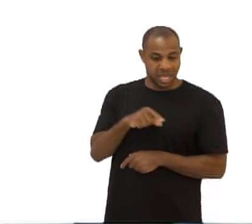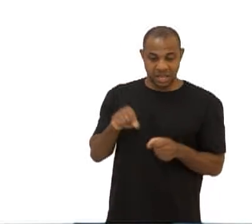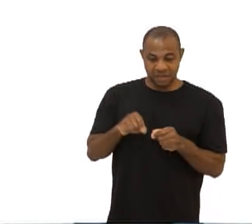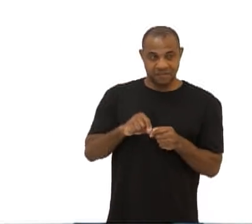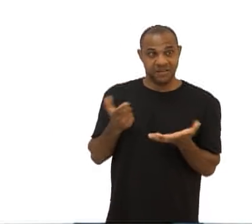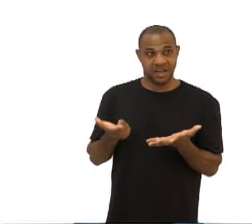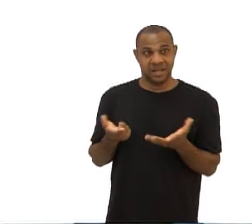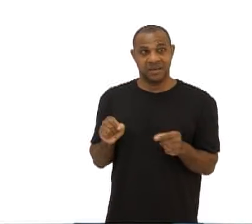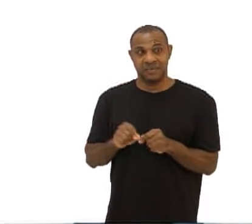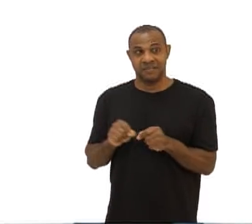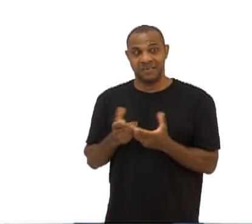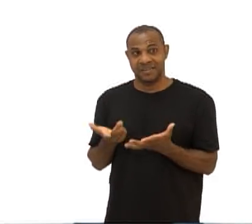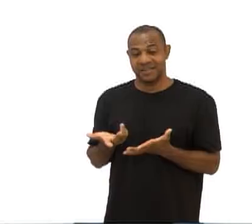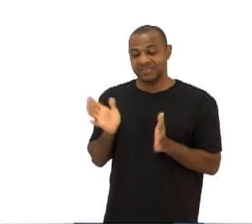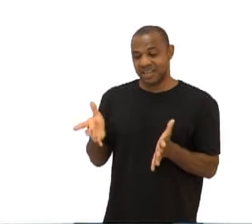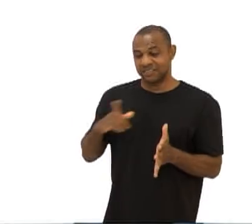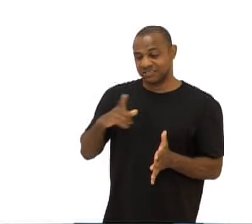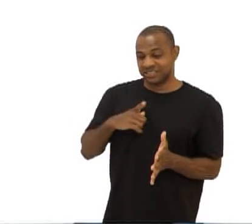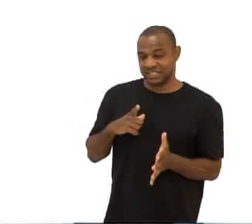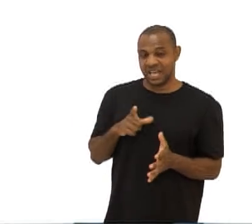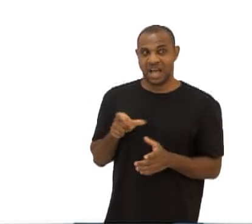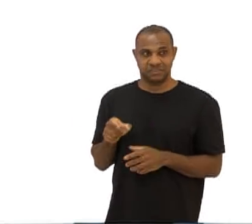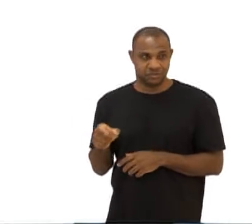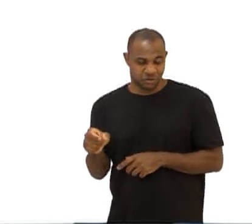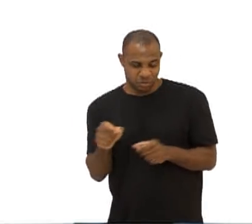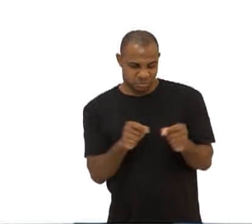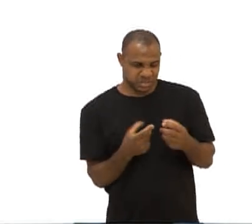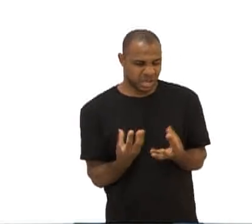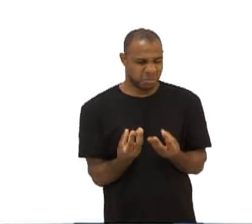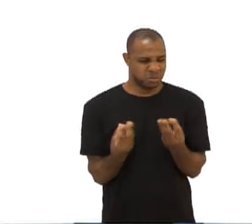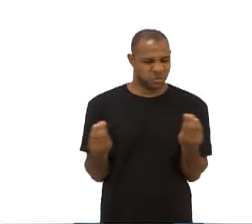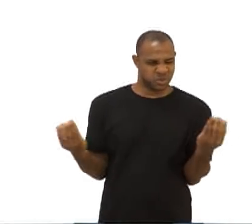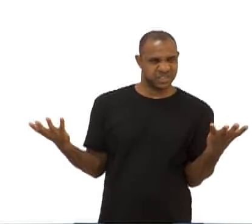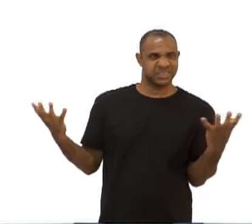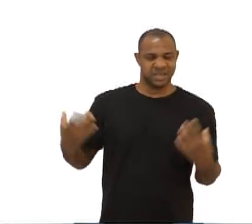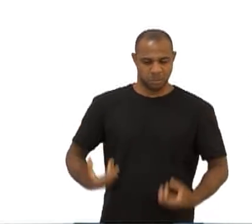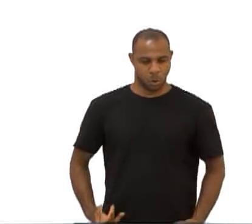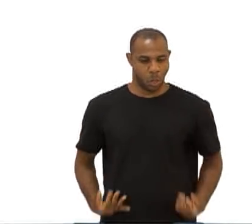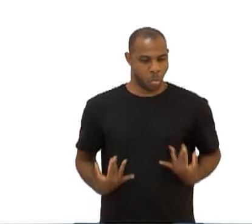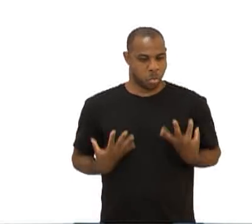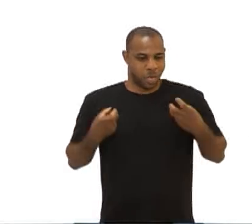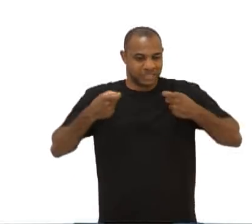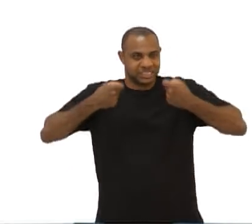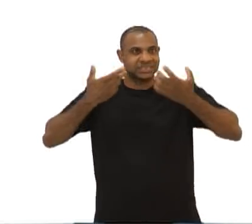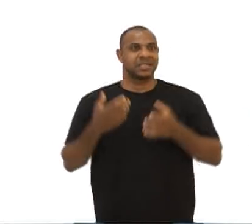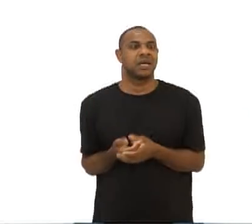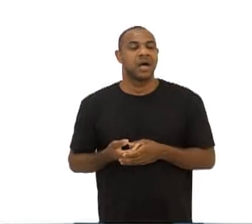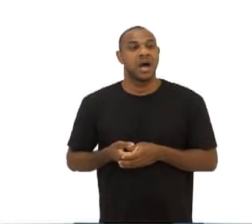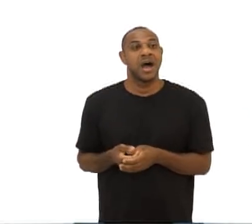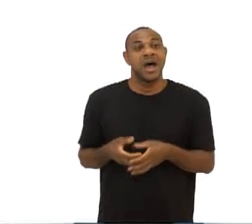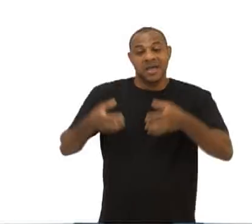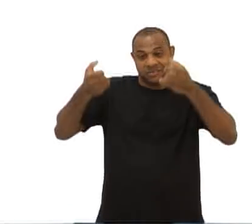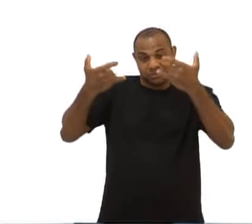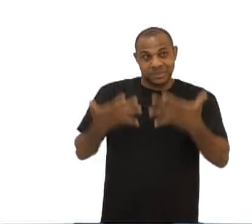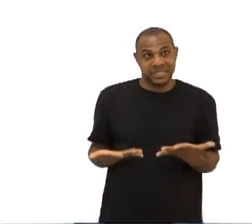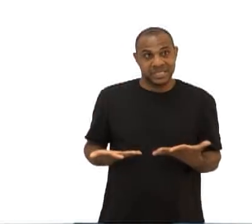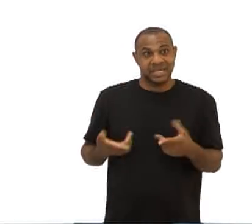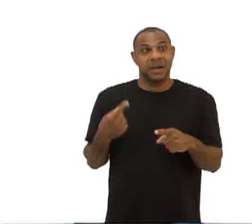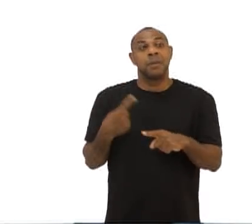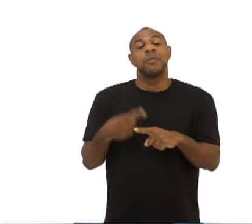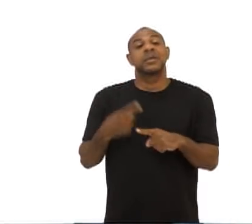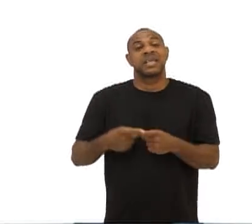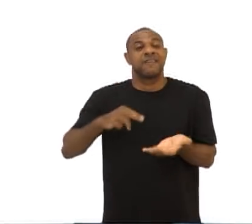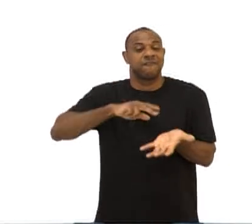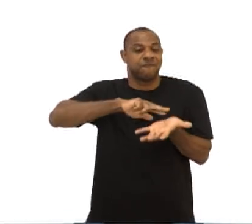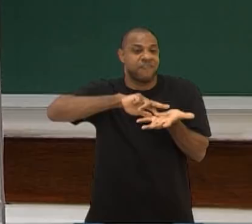fadiga, pro que já tinha formiga, até por dentro do zóio. Observe a linguagem e explique por que ela está em uma variante